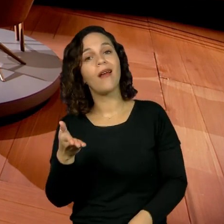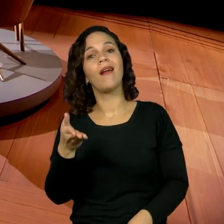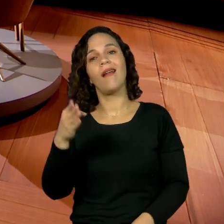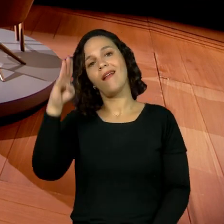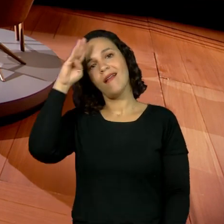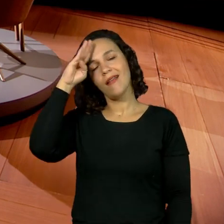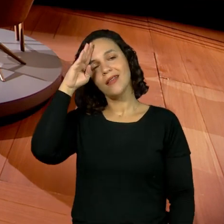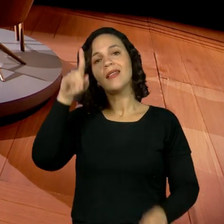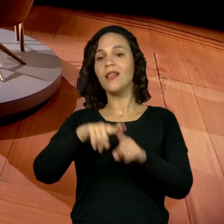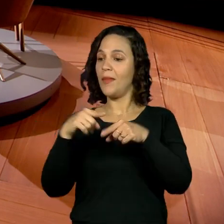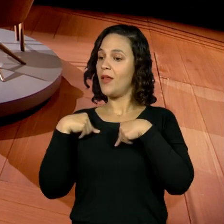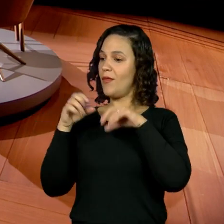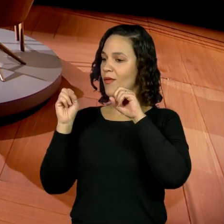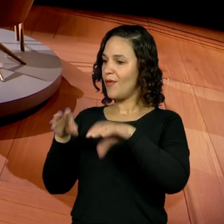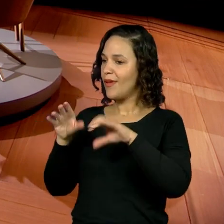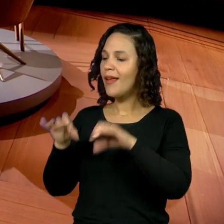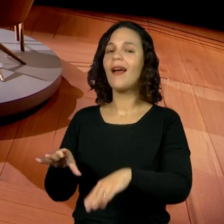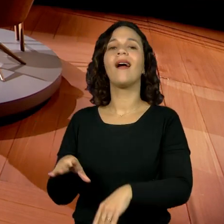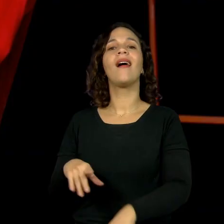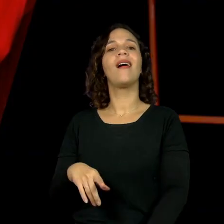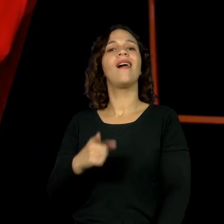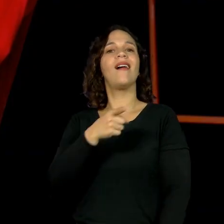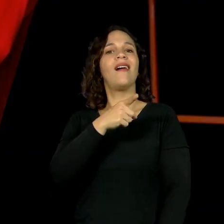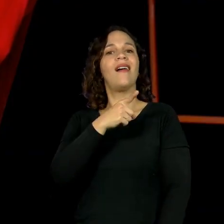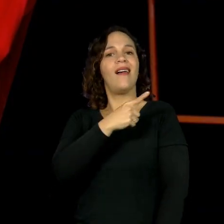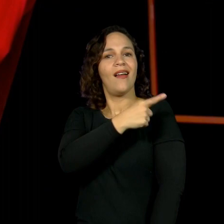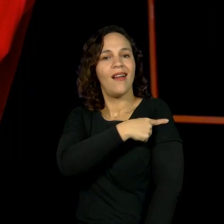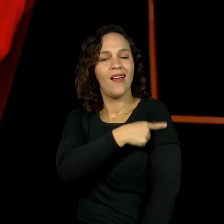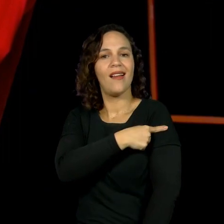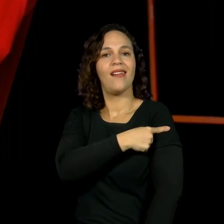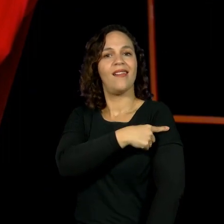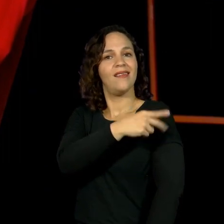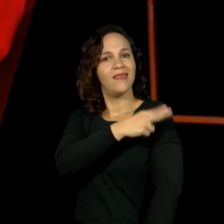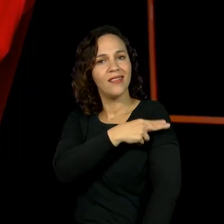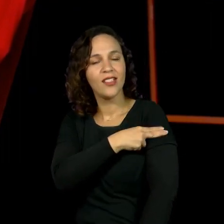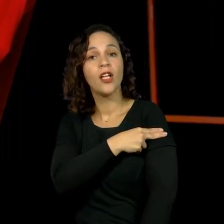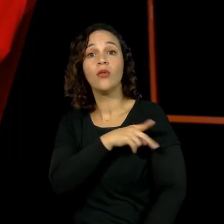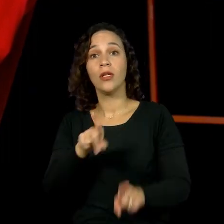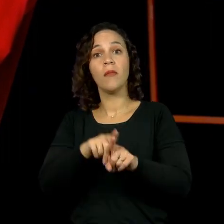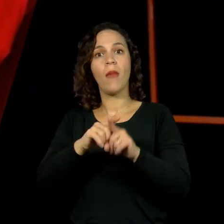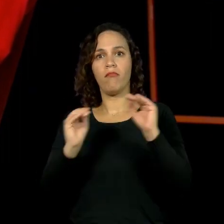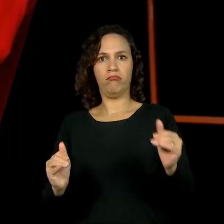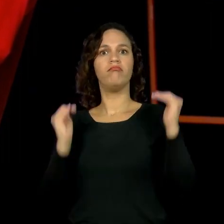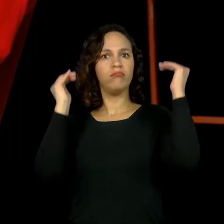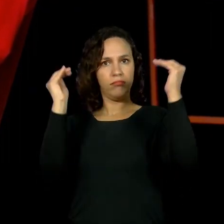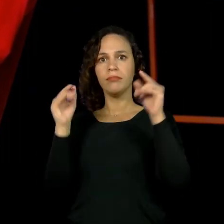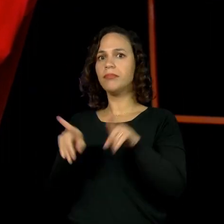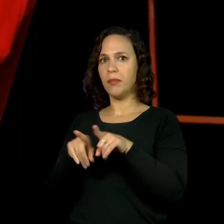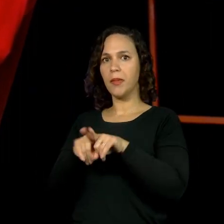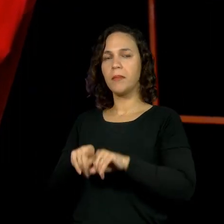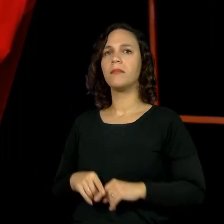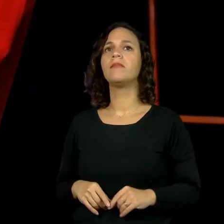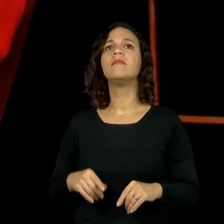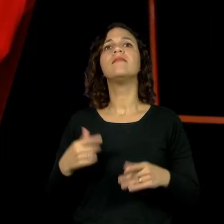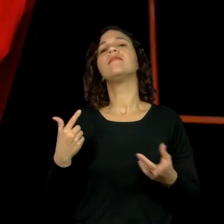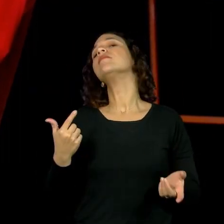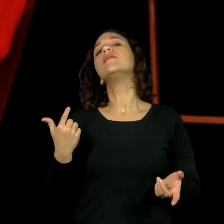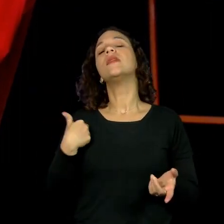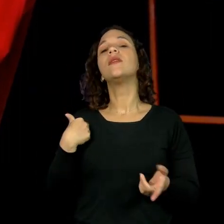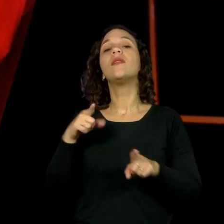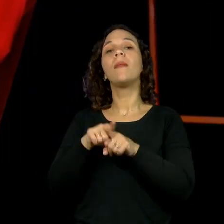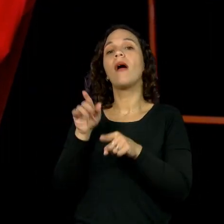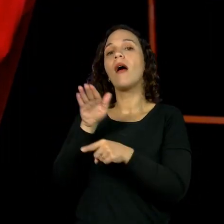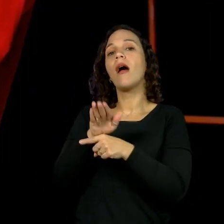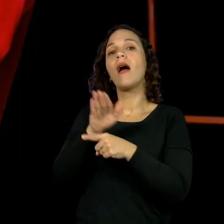E oficiais também, fazendo narrações, sabe, esse período todinho. E era também um mestre, eu era o auxiliar